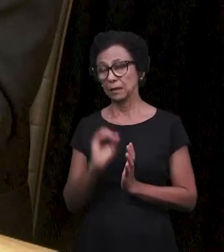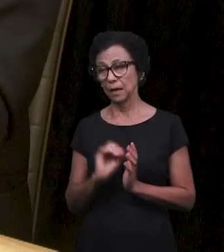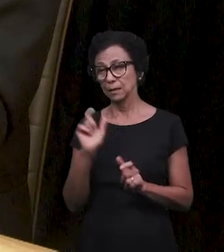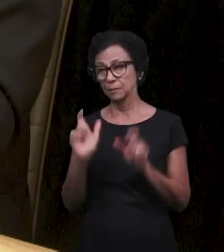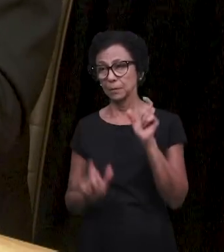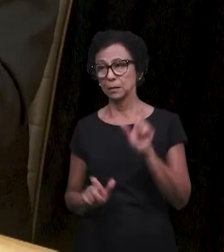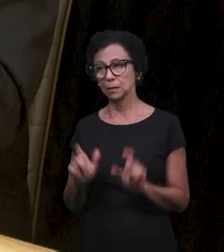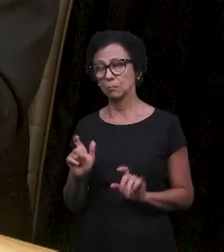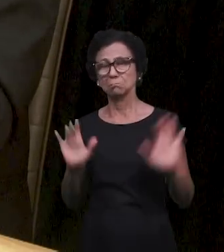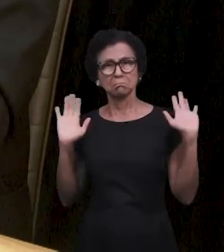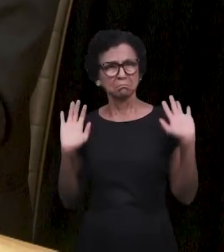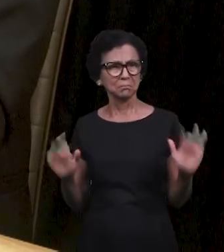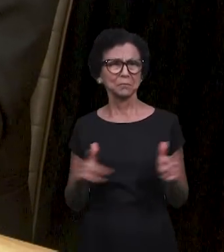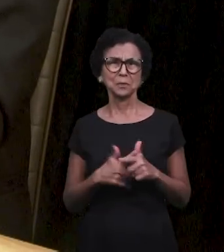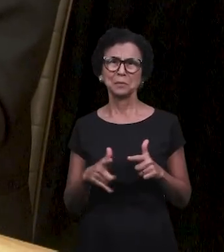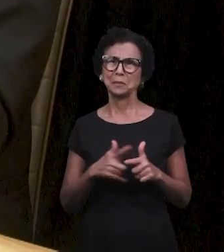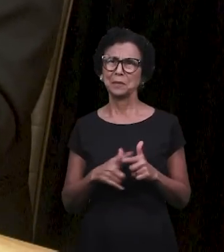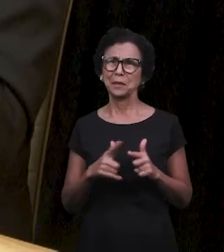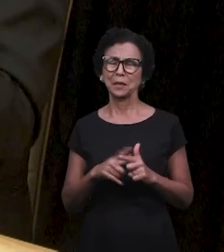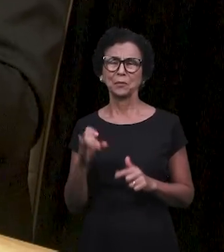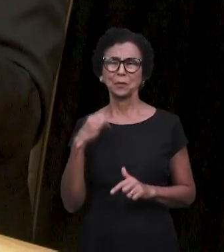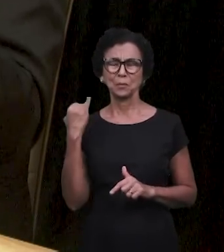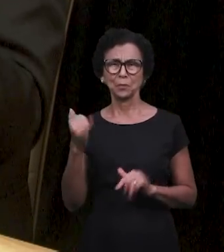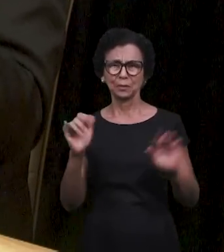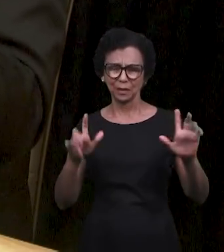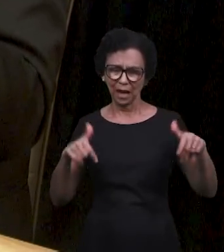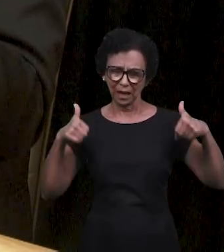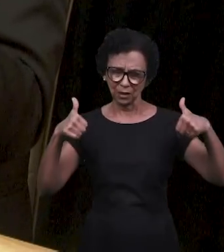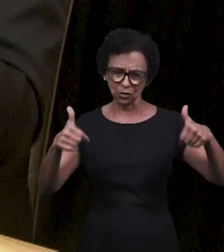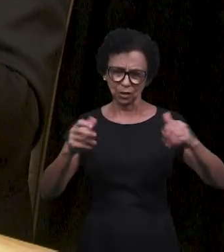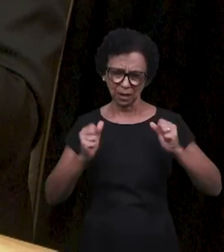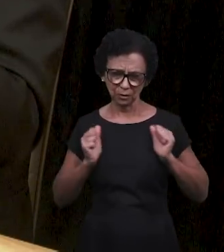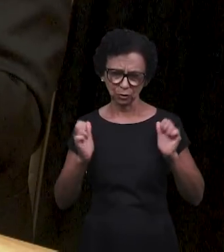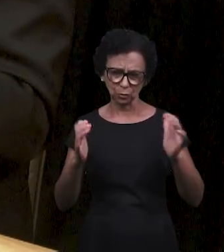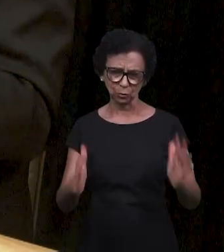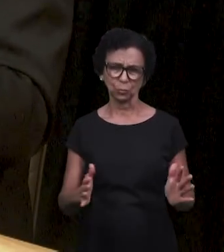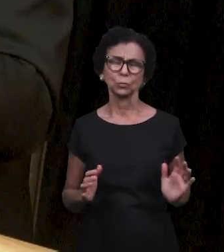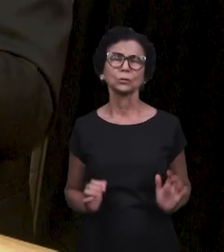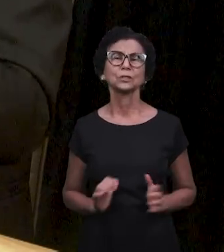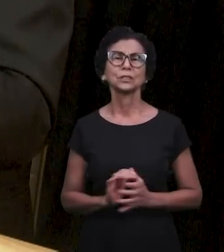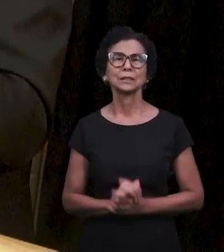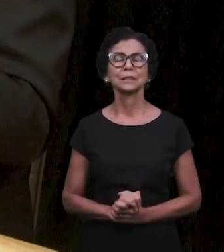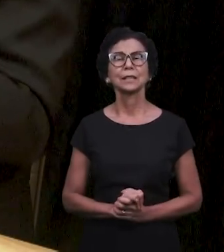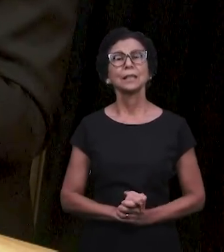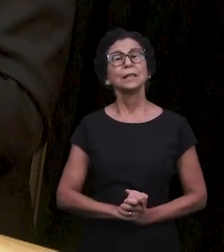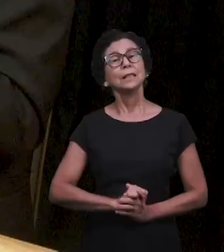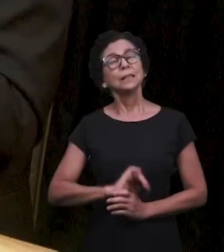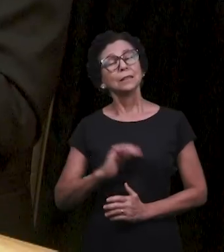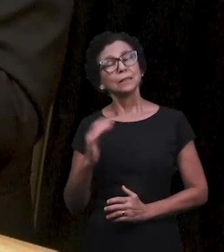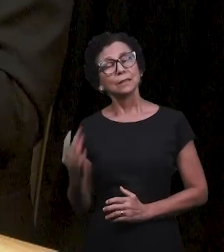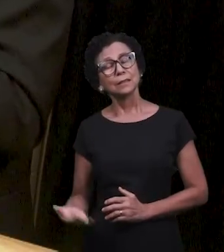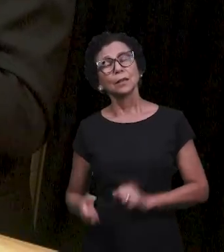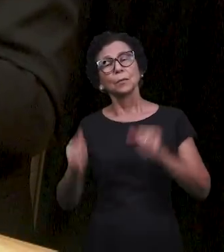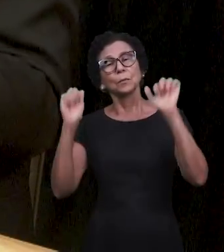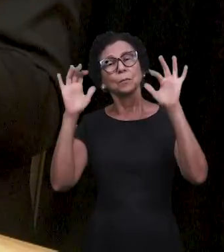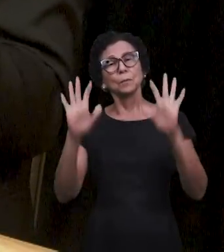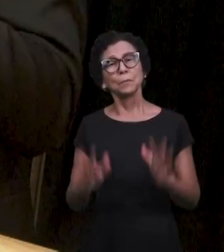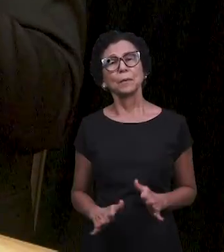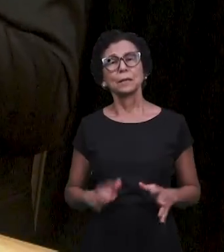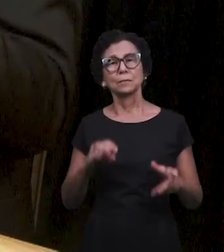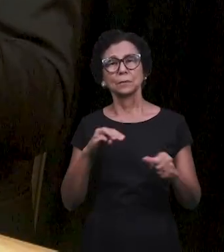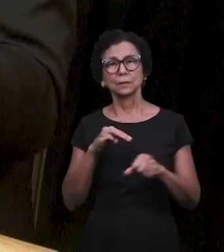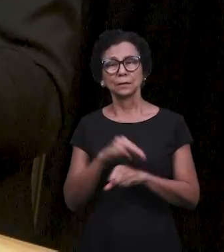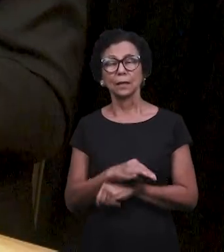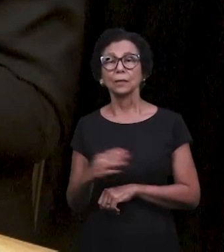ele funcionar. E quando ele funciona, é uma bênção para o ministério, foi uma bênção para Moisés. Ele falou assim, você